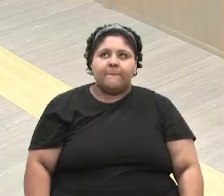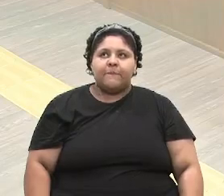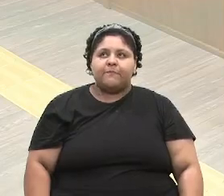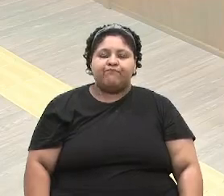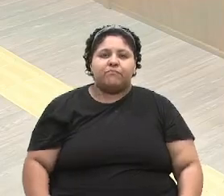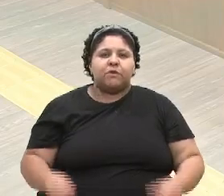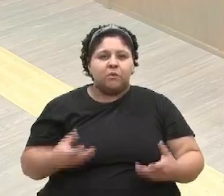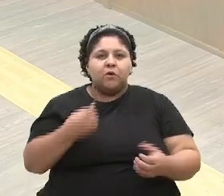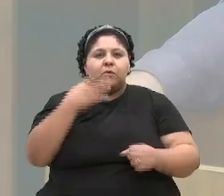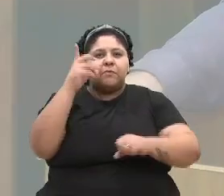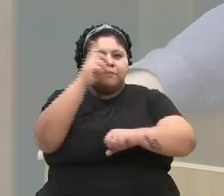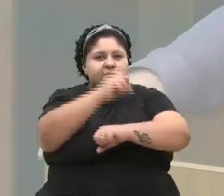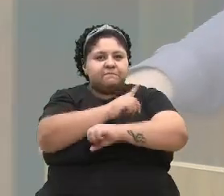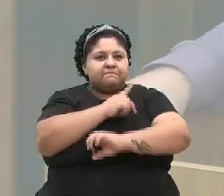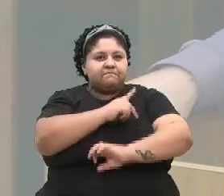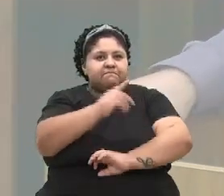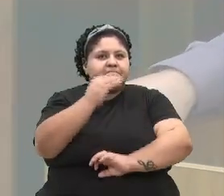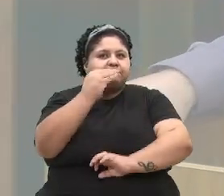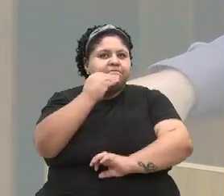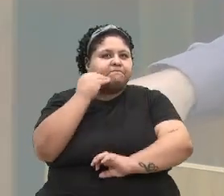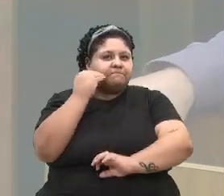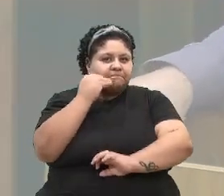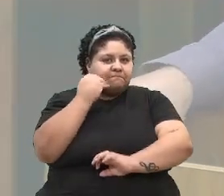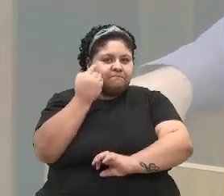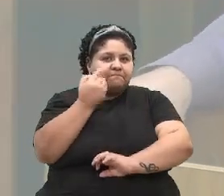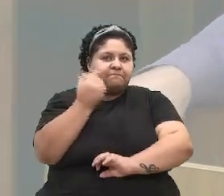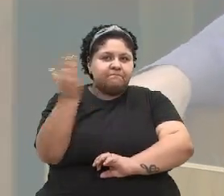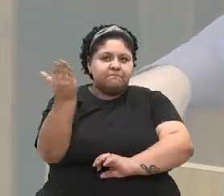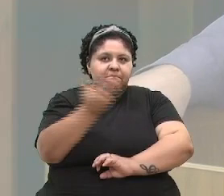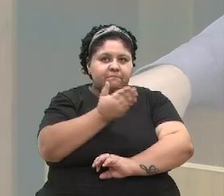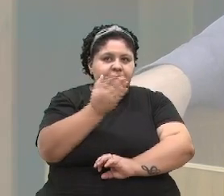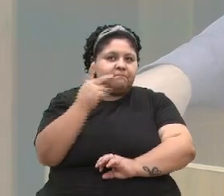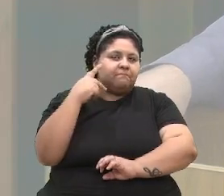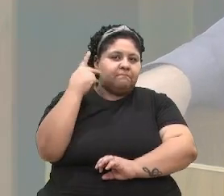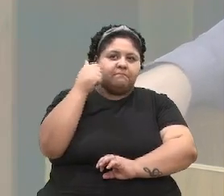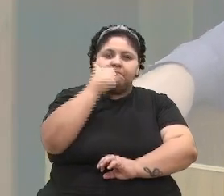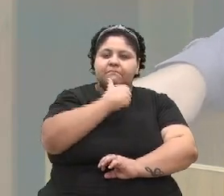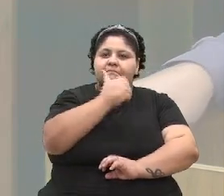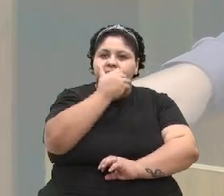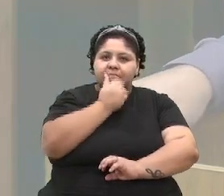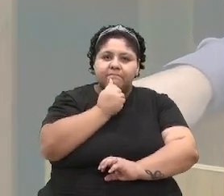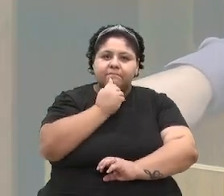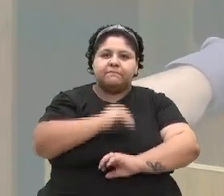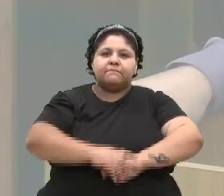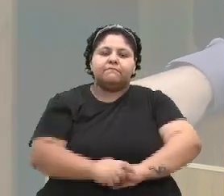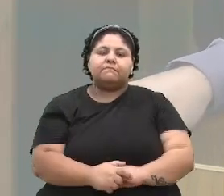Bom dia, presidente Marisol, momento oportuno. Colegas vereadores, vereadoras.